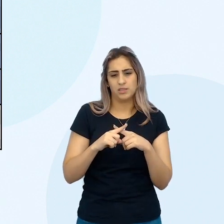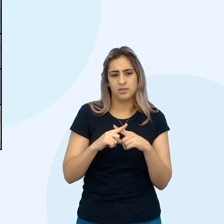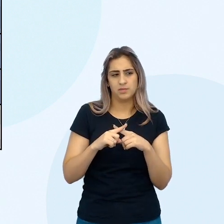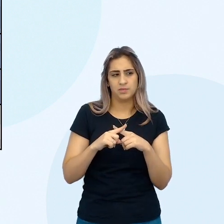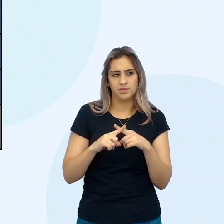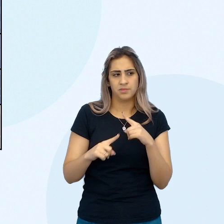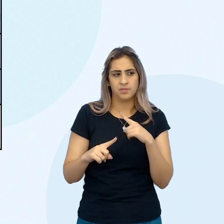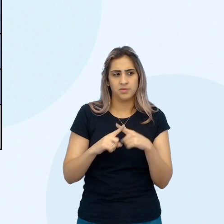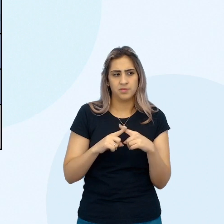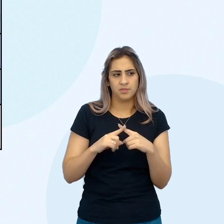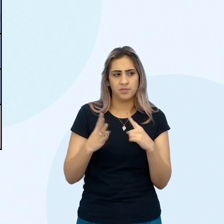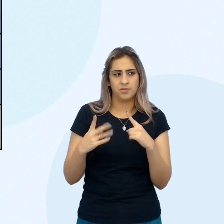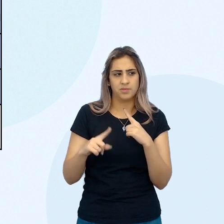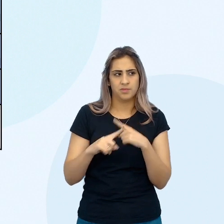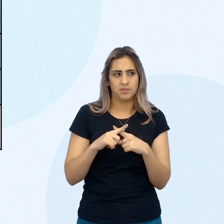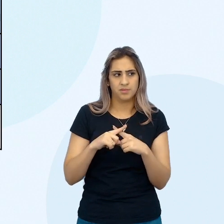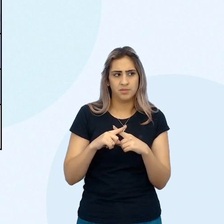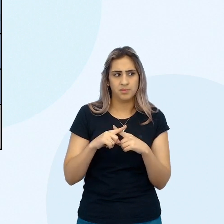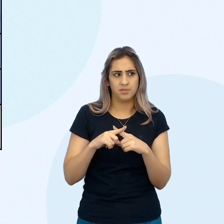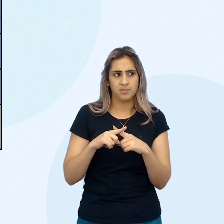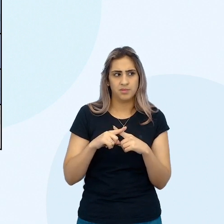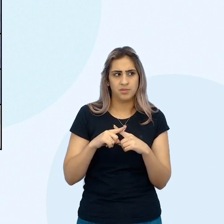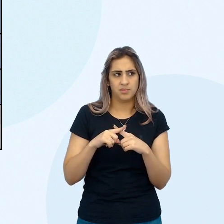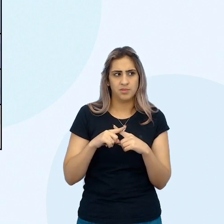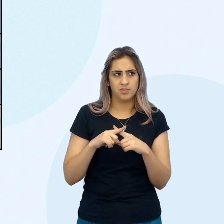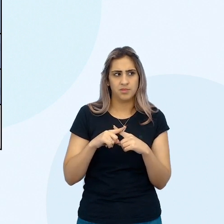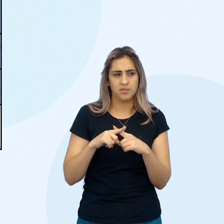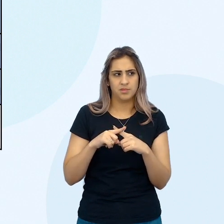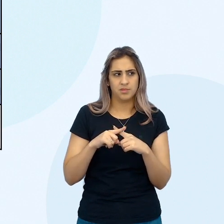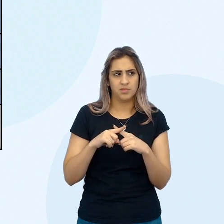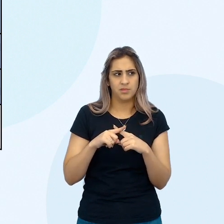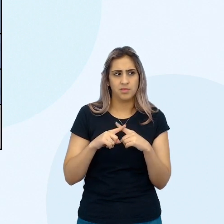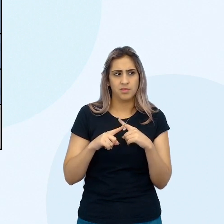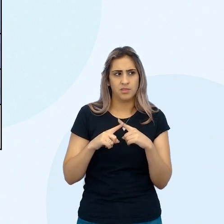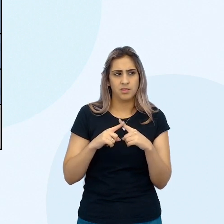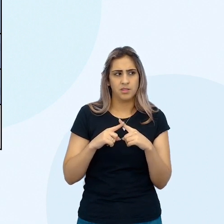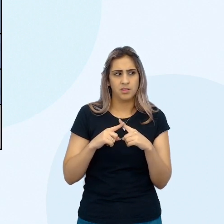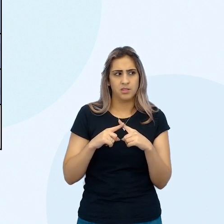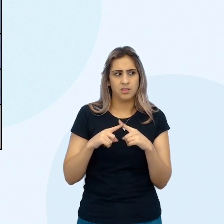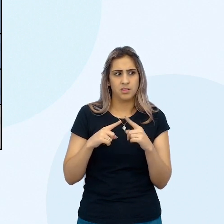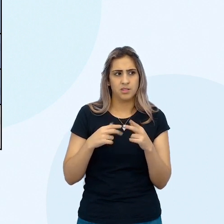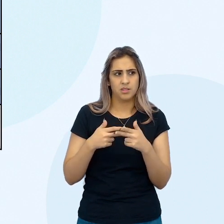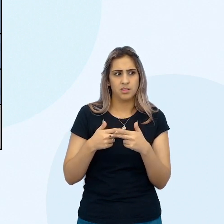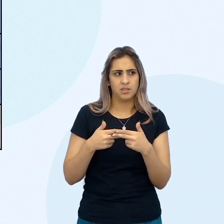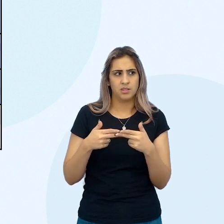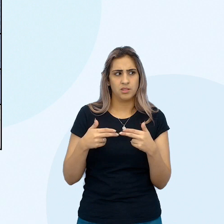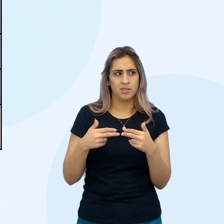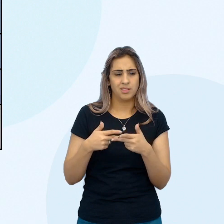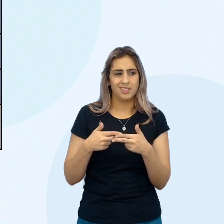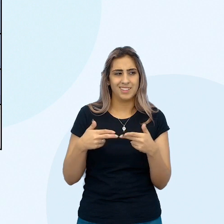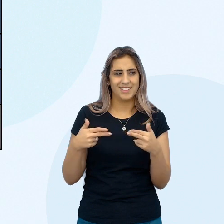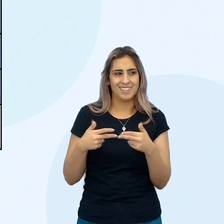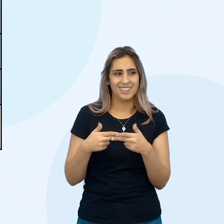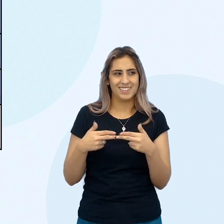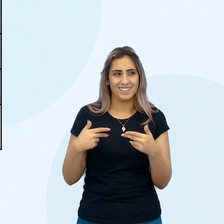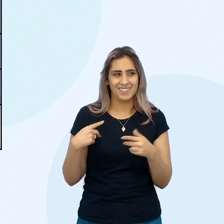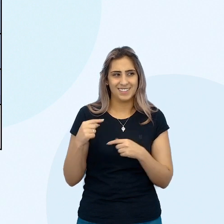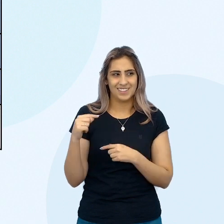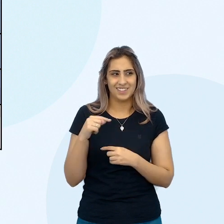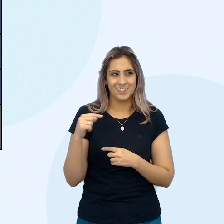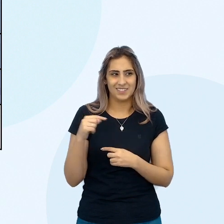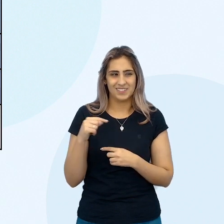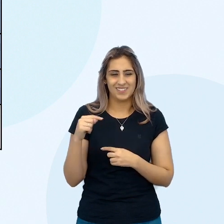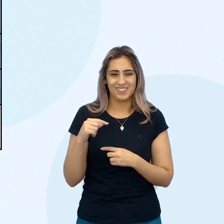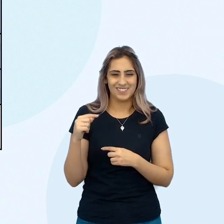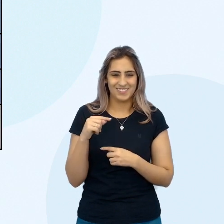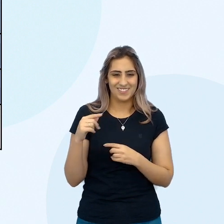na calculadora aí. Vamos lá. 4 vezes menos 37,5. Lembrando que essa coluna vai dar tudo negativo, porque eu tenho um valor positivo e um negativo, né? Então, no